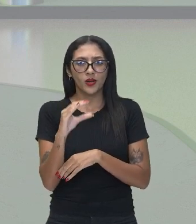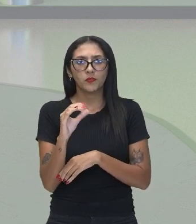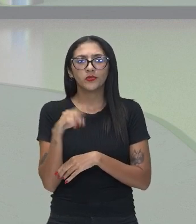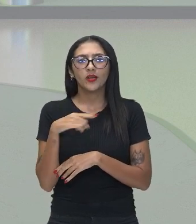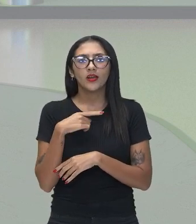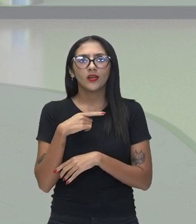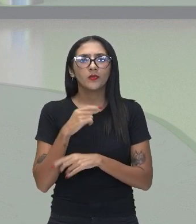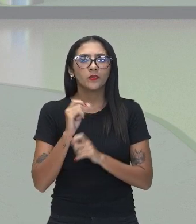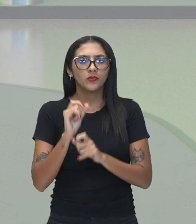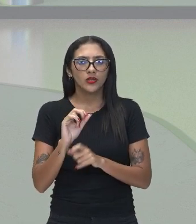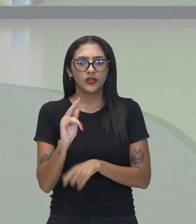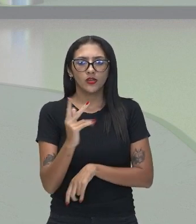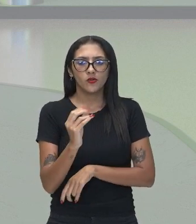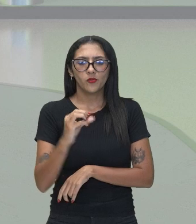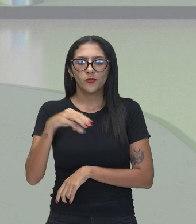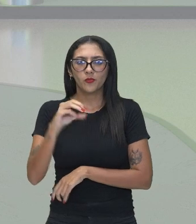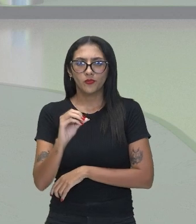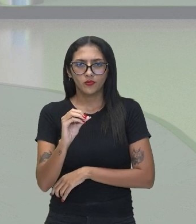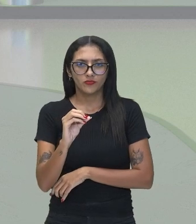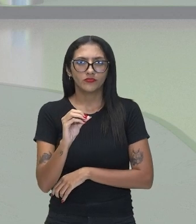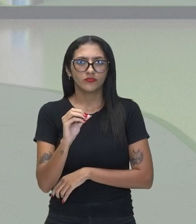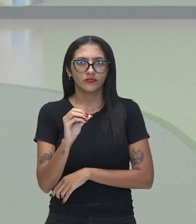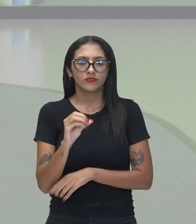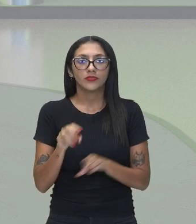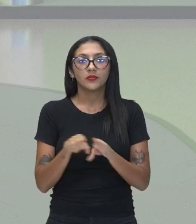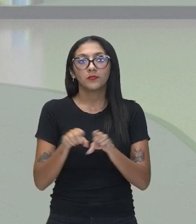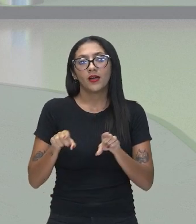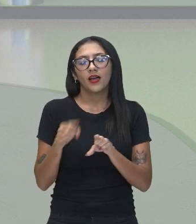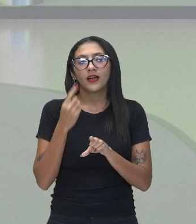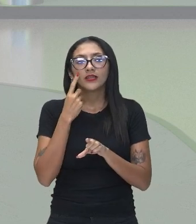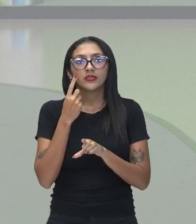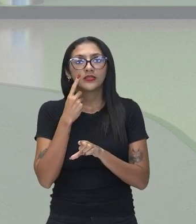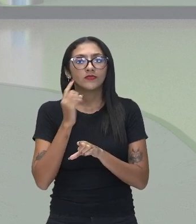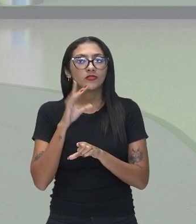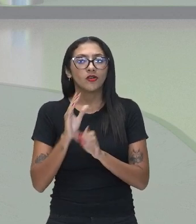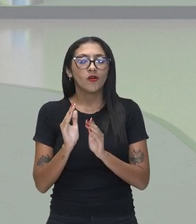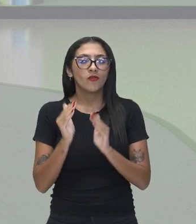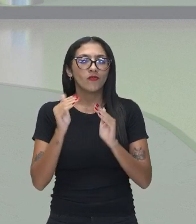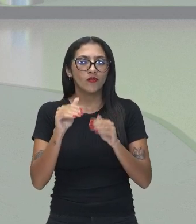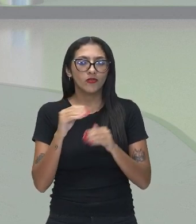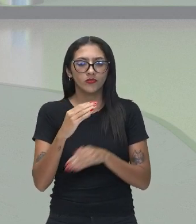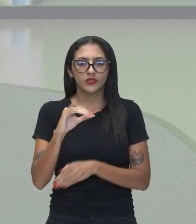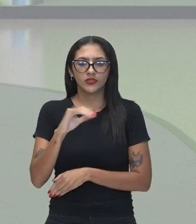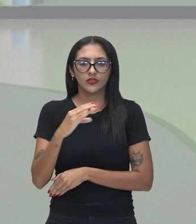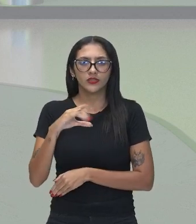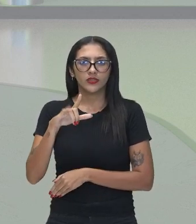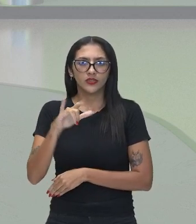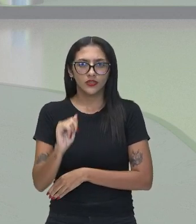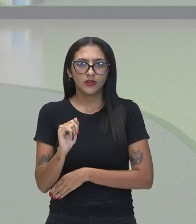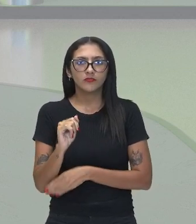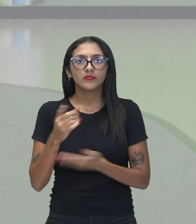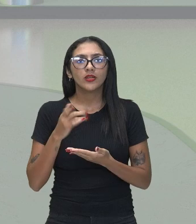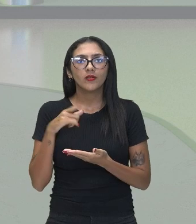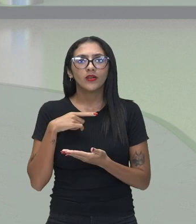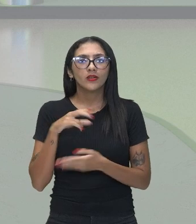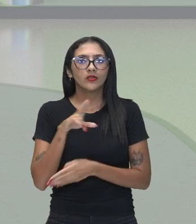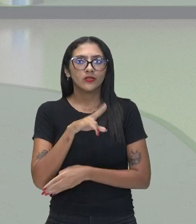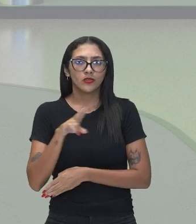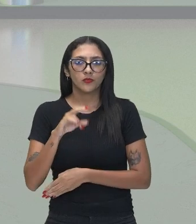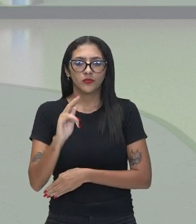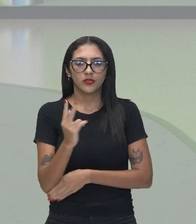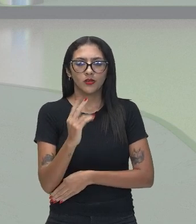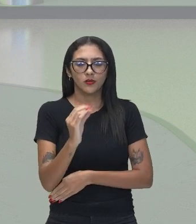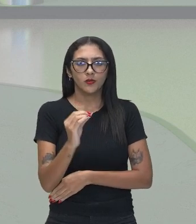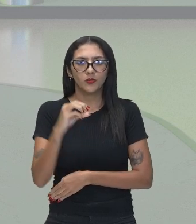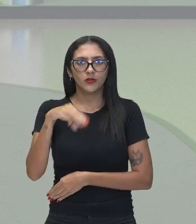cadeia homogênea. Mas como a gente está tratando de cadeia cíclica, então o nome vai ser homocíclica,